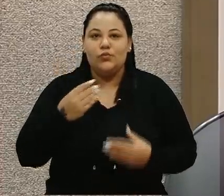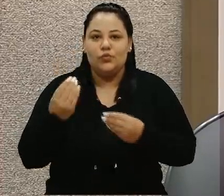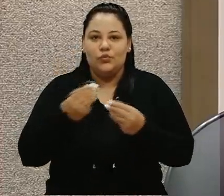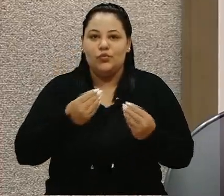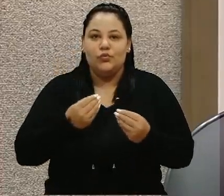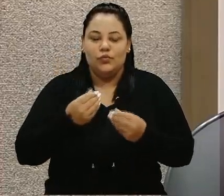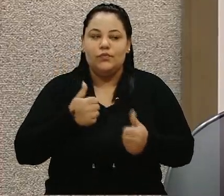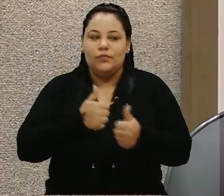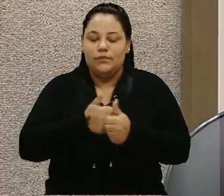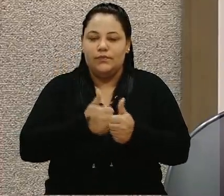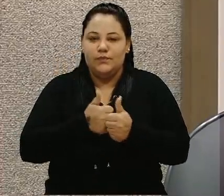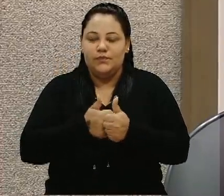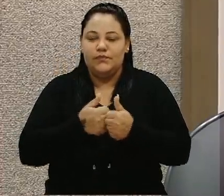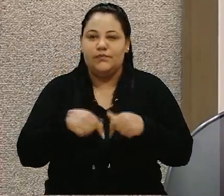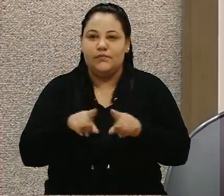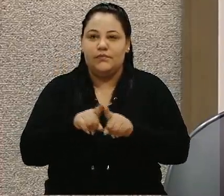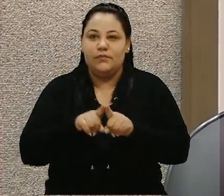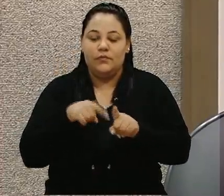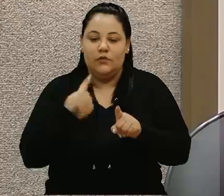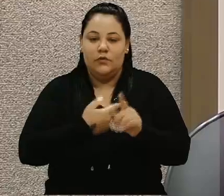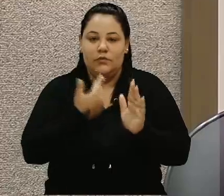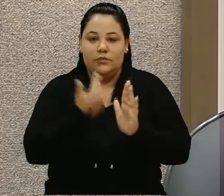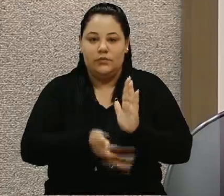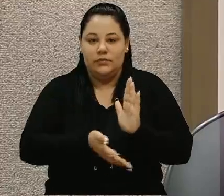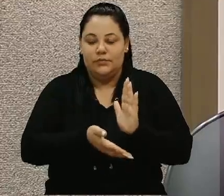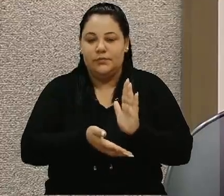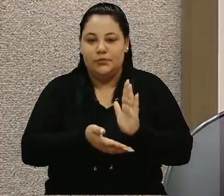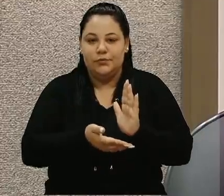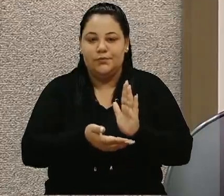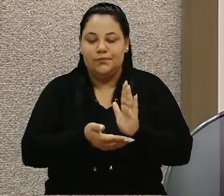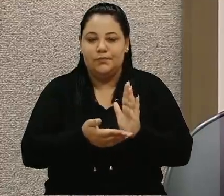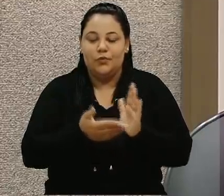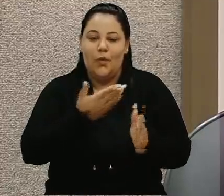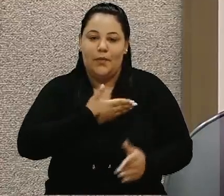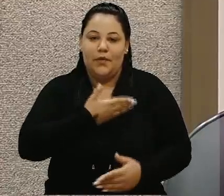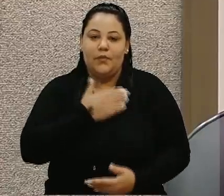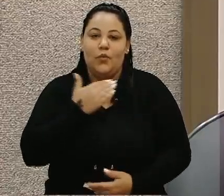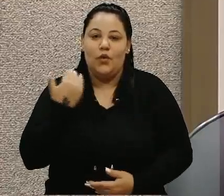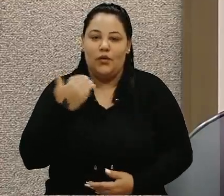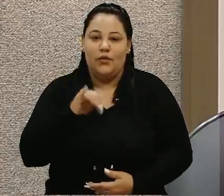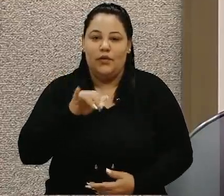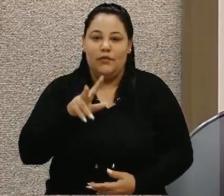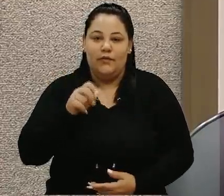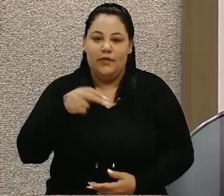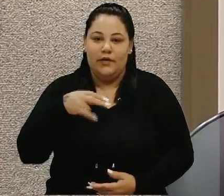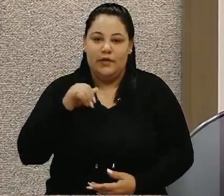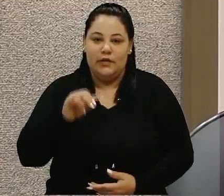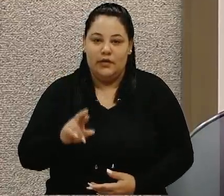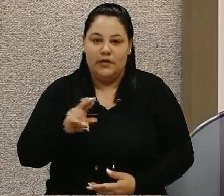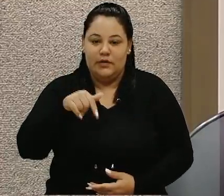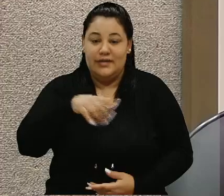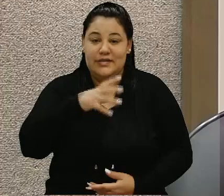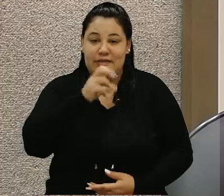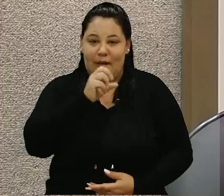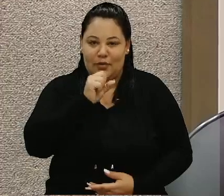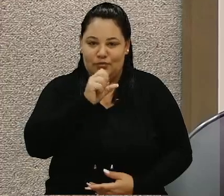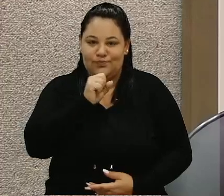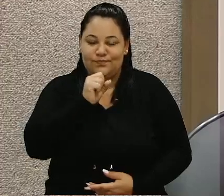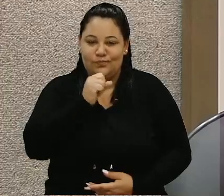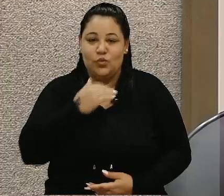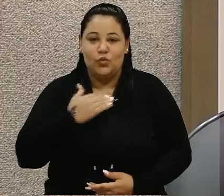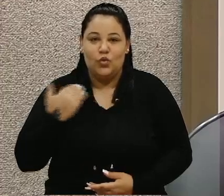meus familiares, né? Perdemos o Ivanir Monareto, né? Novo ainda, né? Nesse sábado. Então, registrar